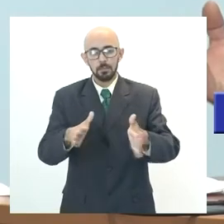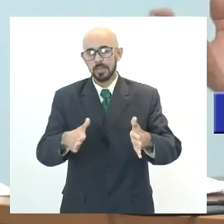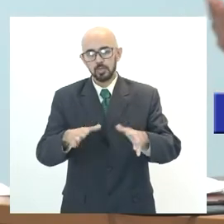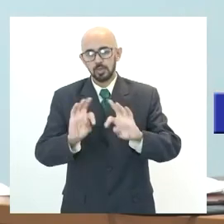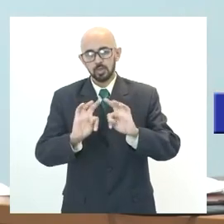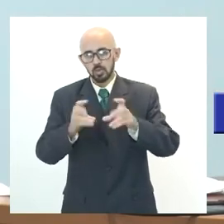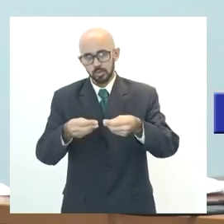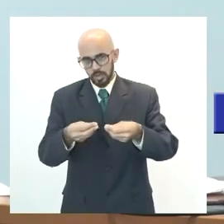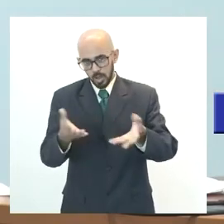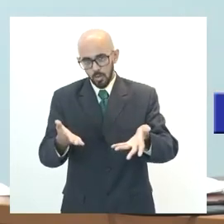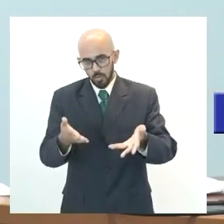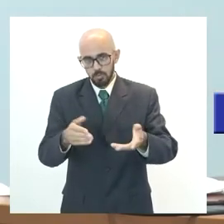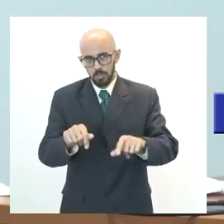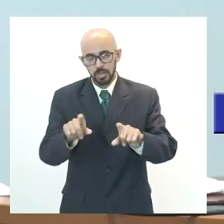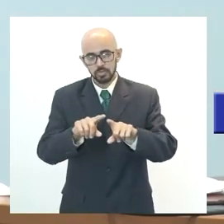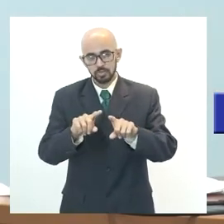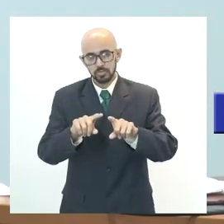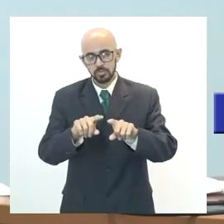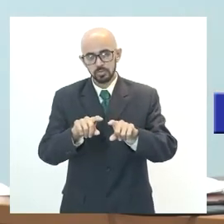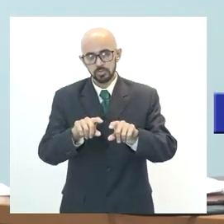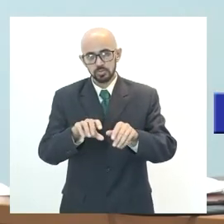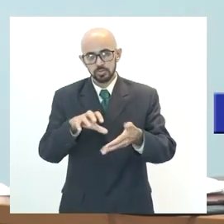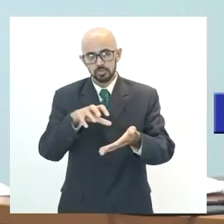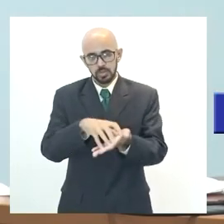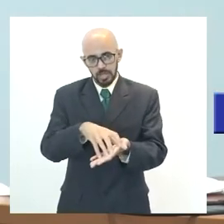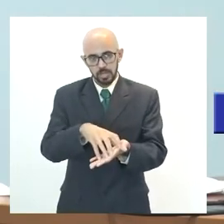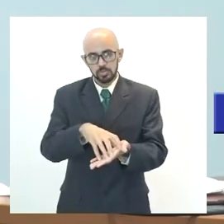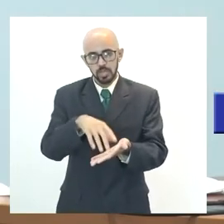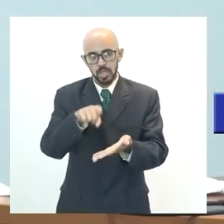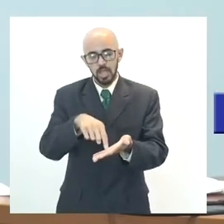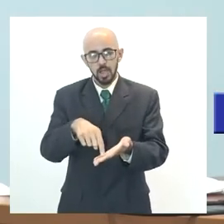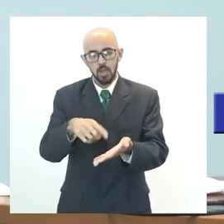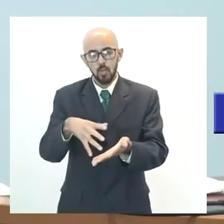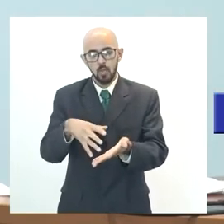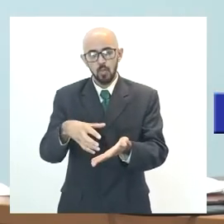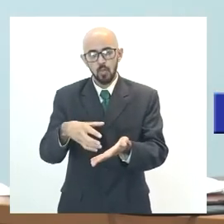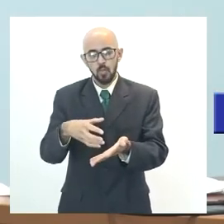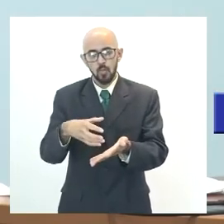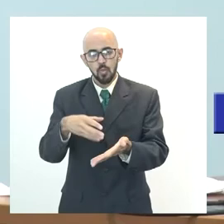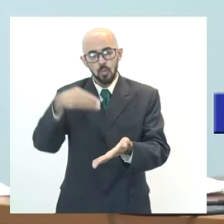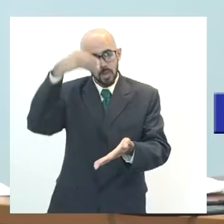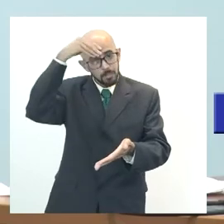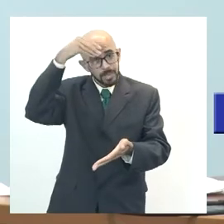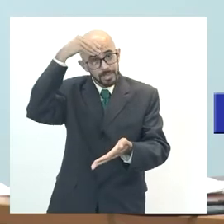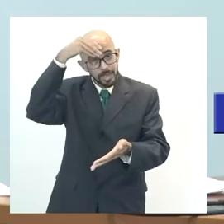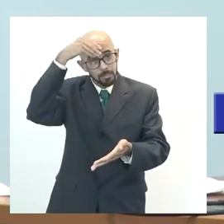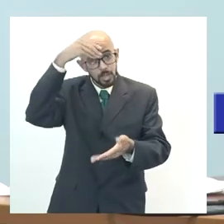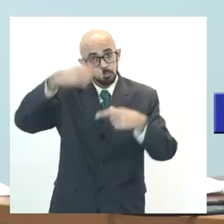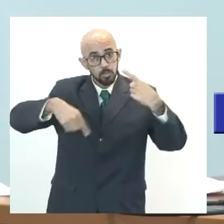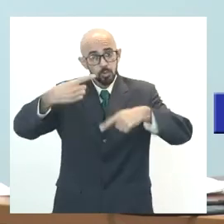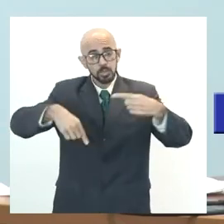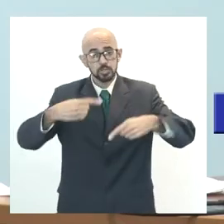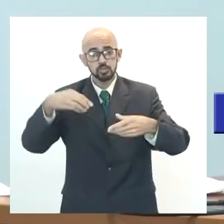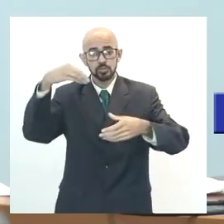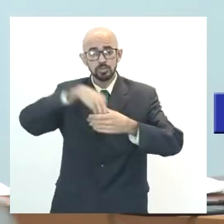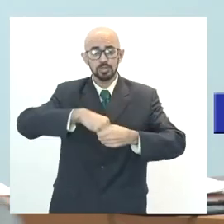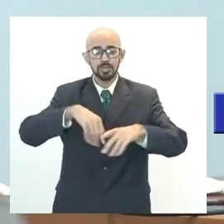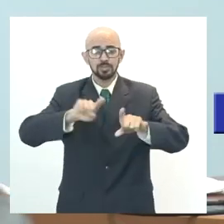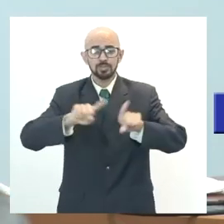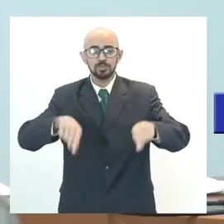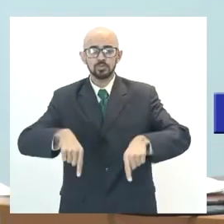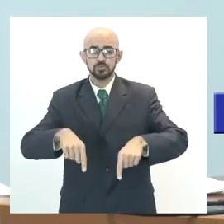para os cargos em comissão é o apadrinhamento político sendo oficializado no serviço público